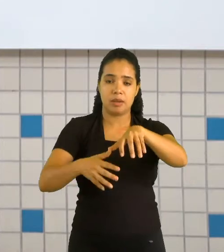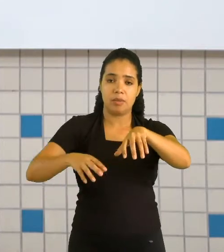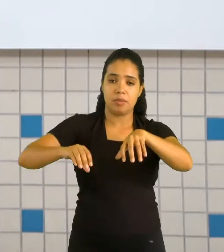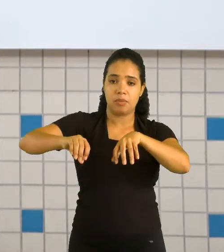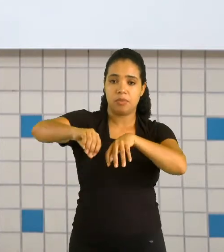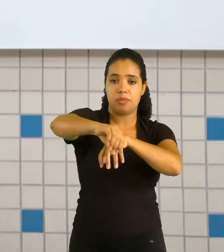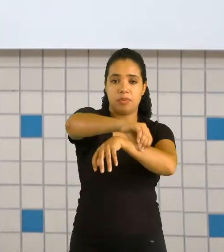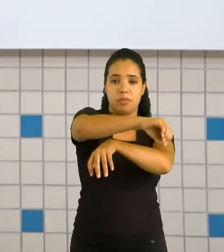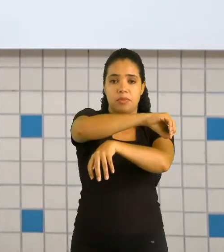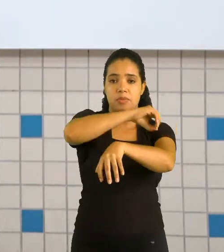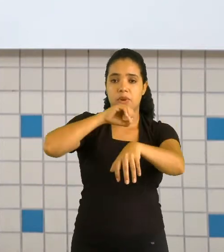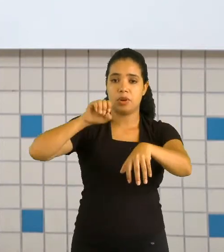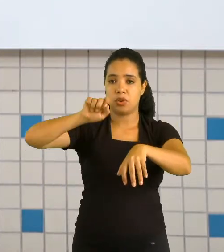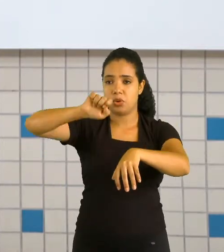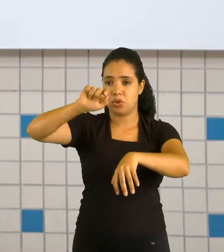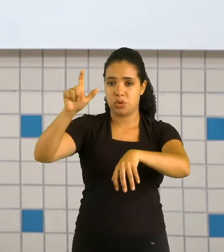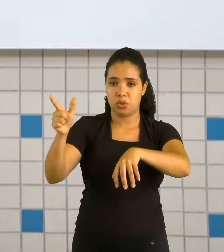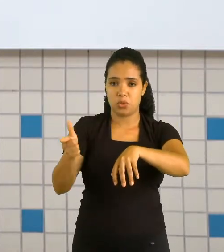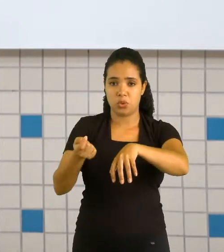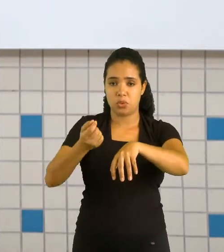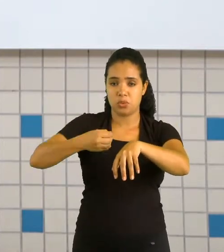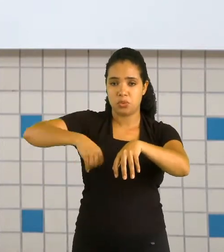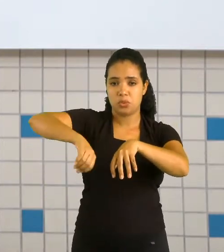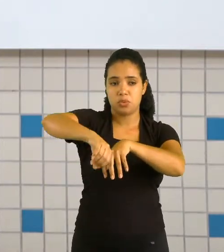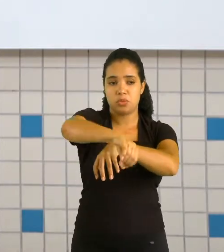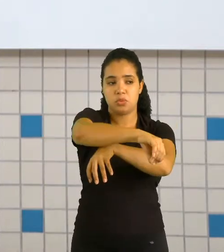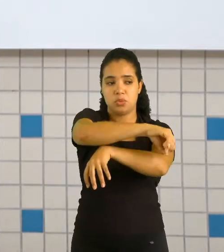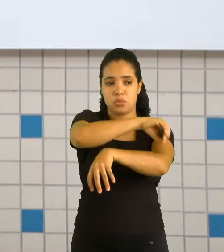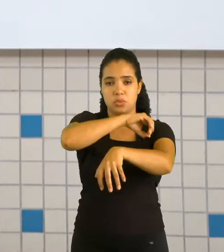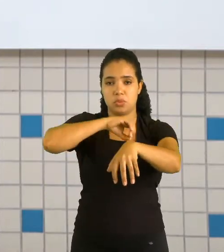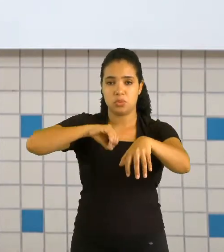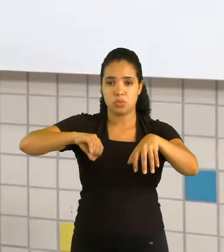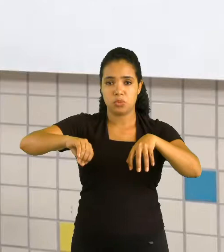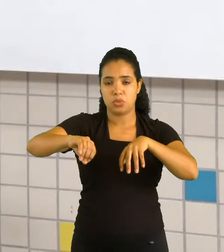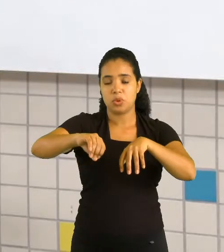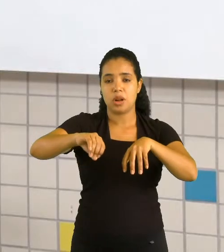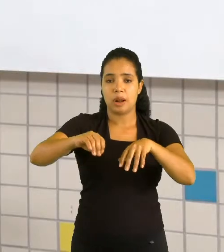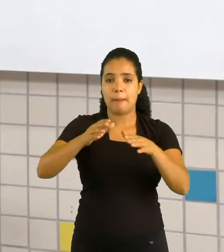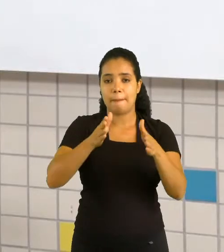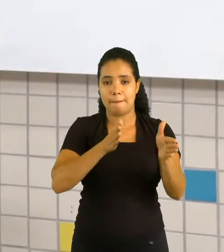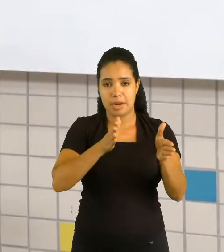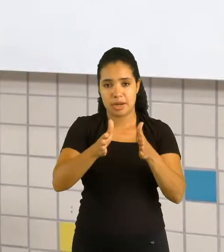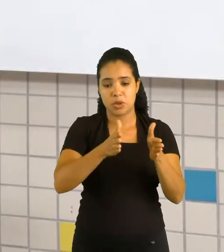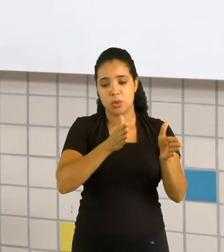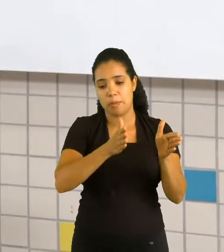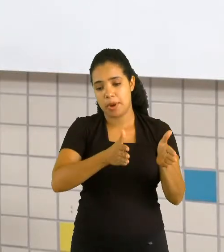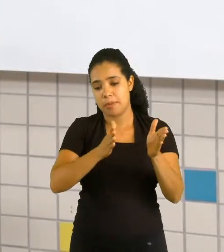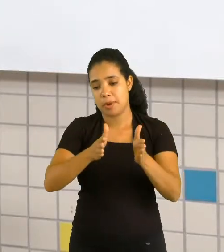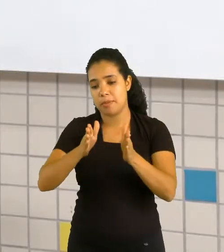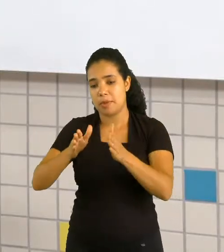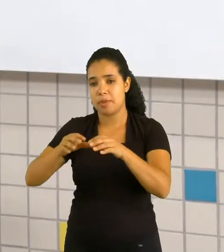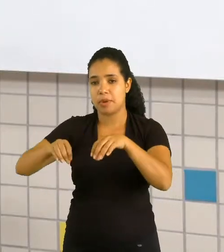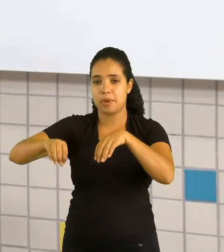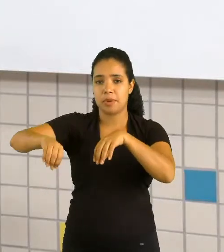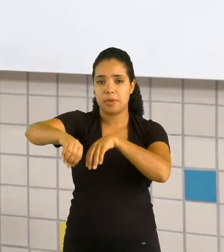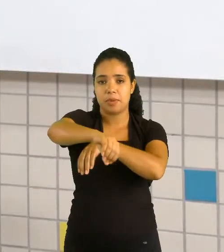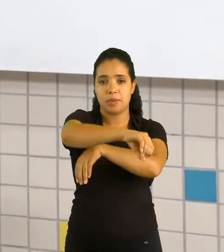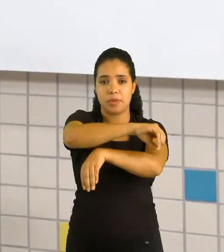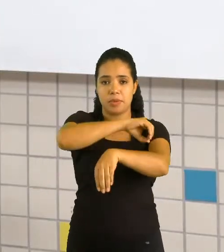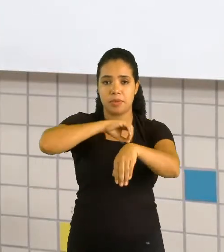Lua, os seus movimentos e também as fases da Lua. Na aula anterior, nós trabalhamos